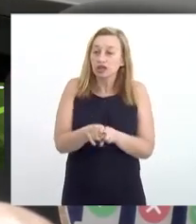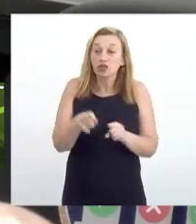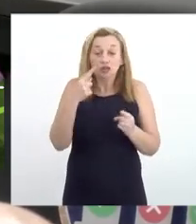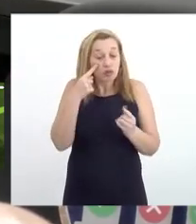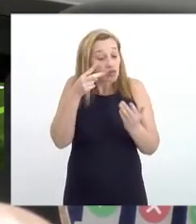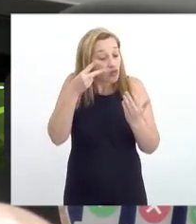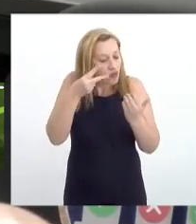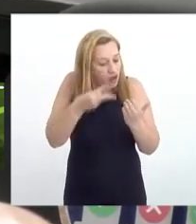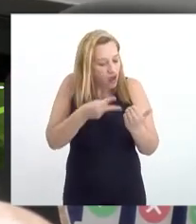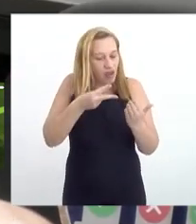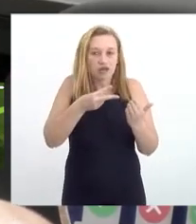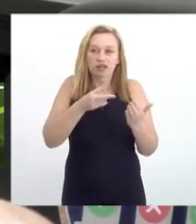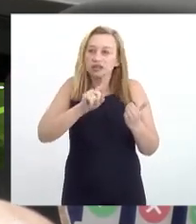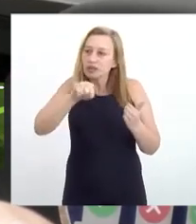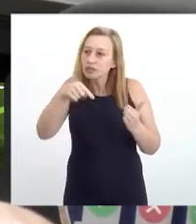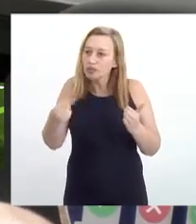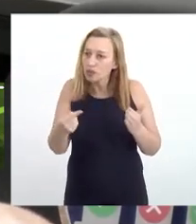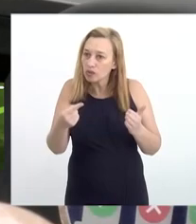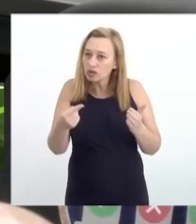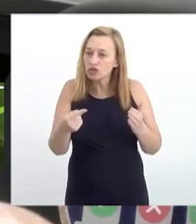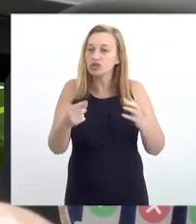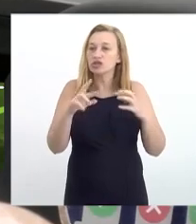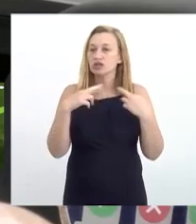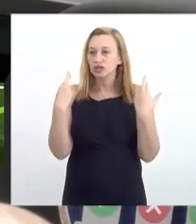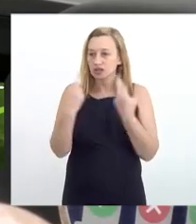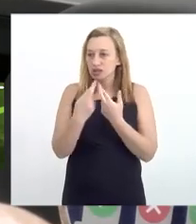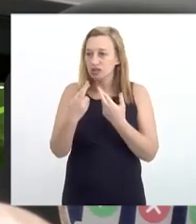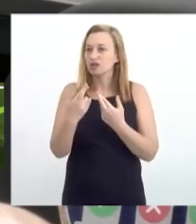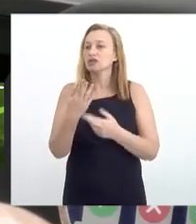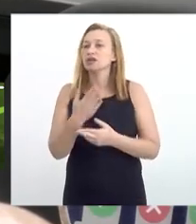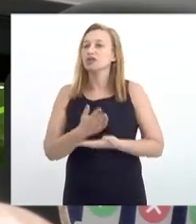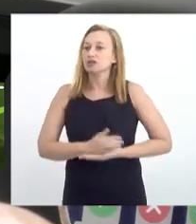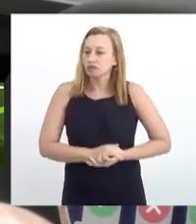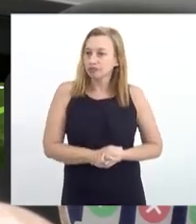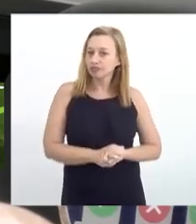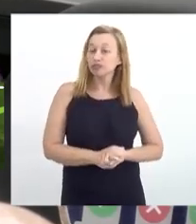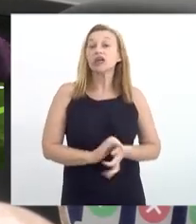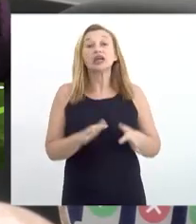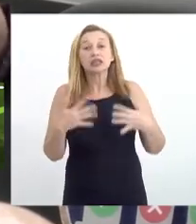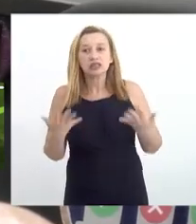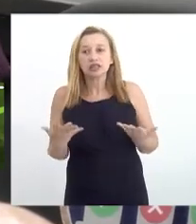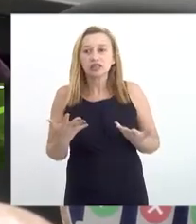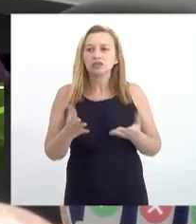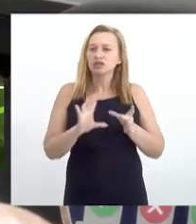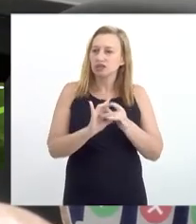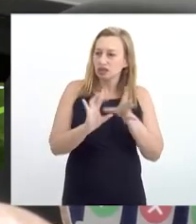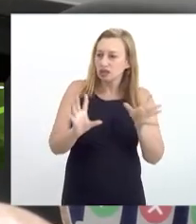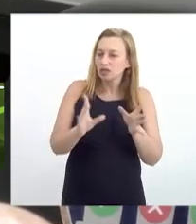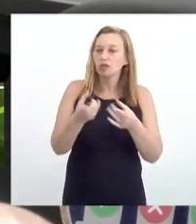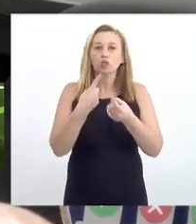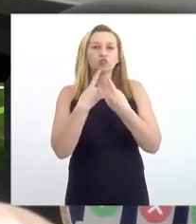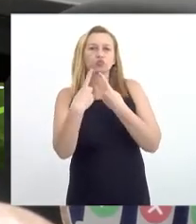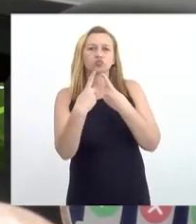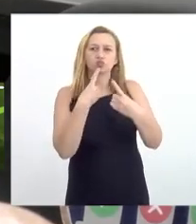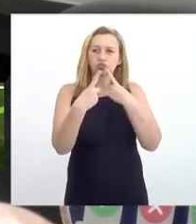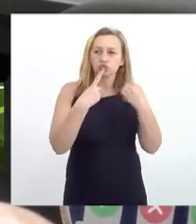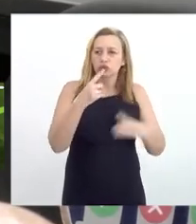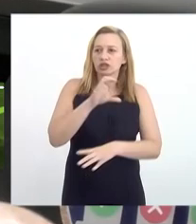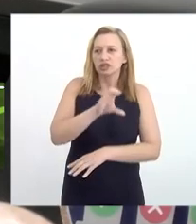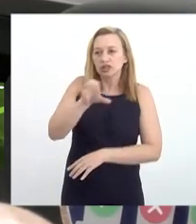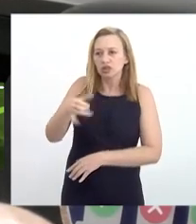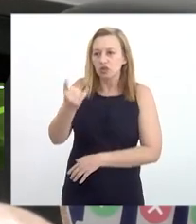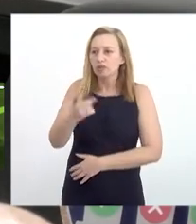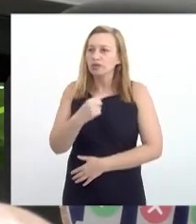material após a realização dessa audiência, dessa reunião. Então, deixar aberto para um diálogo para a CCJ,